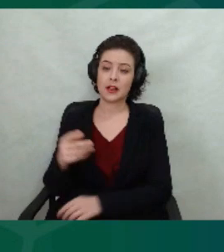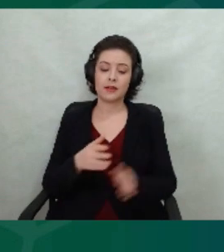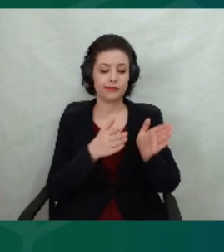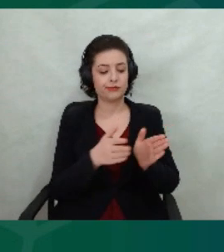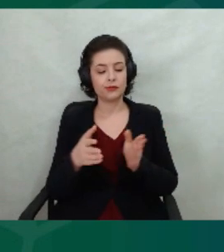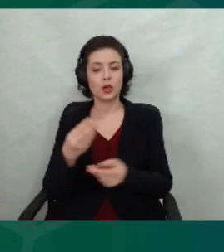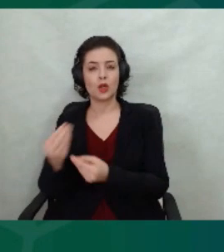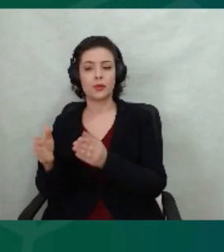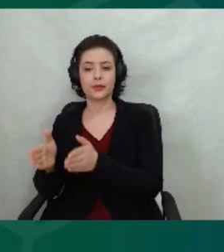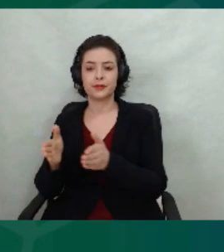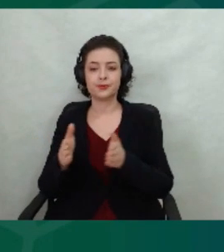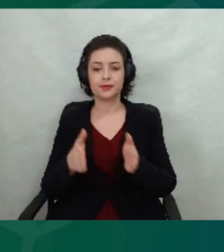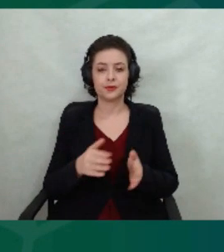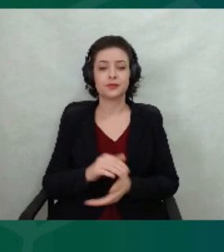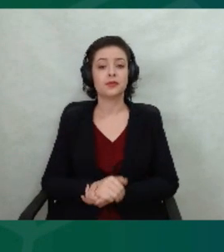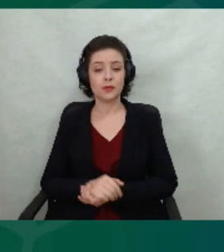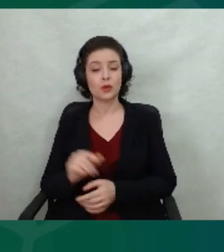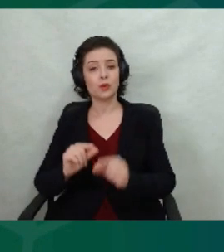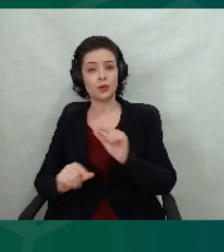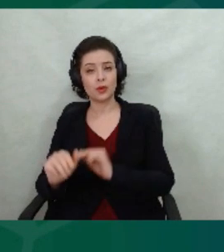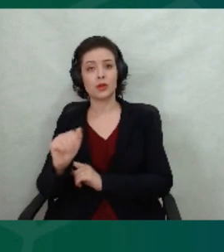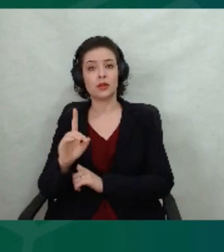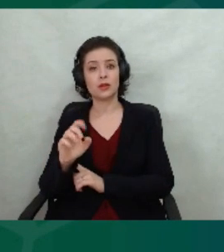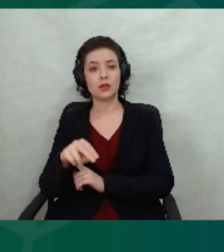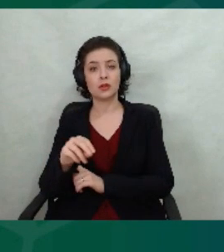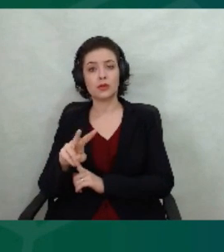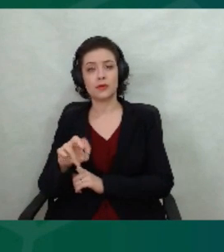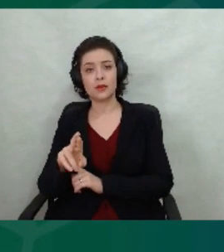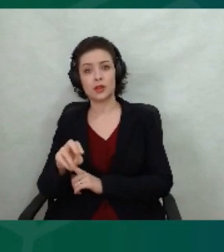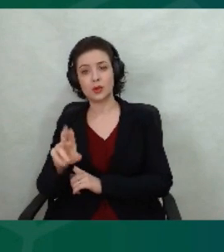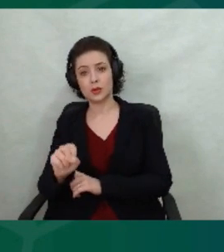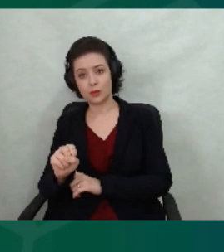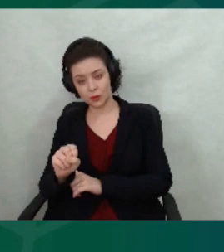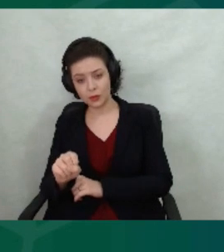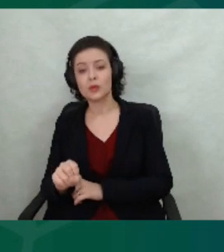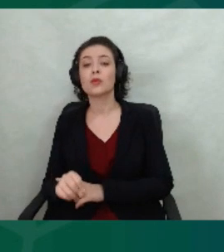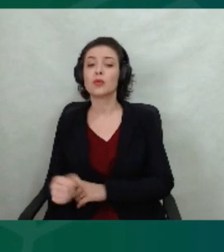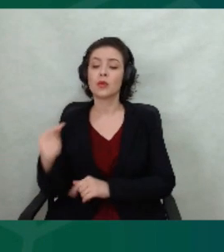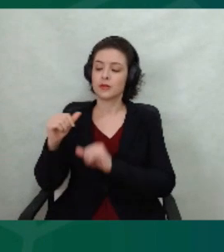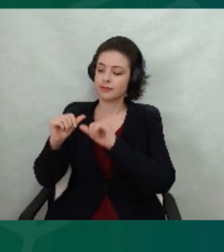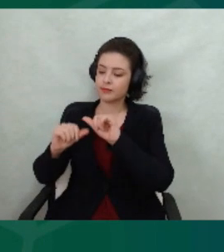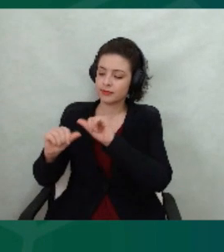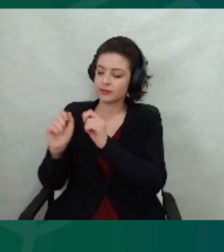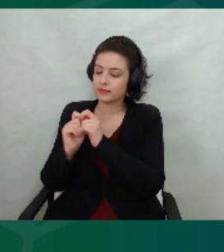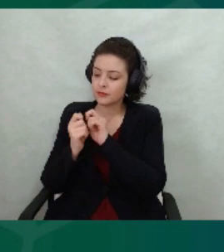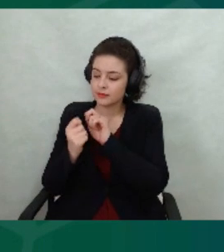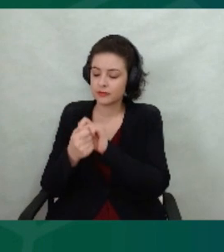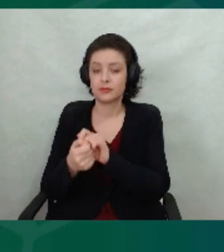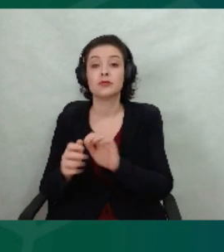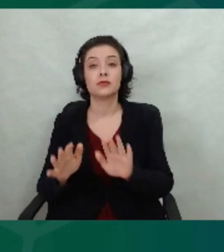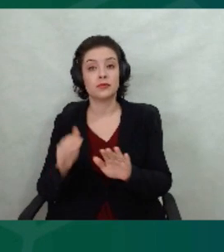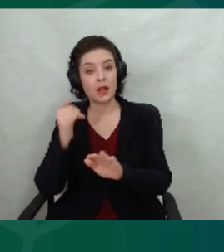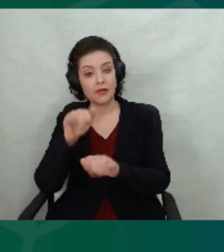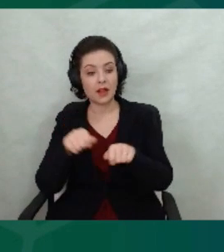com adenovírus símil, né? Onde ela foi modificada para não replicar, é vivo,